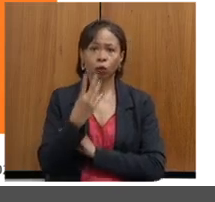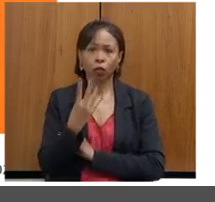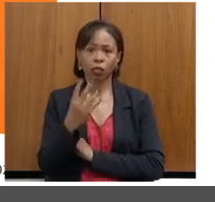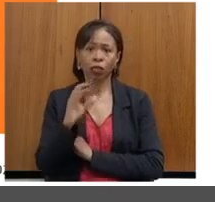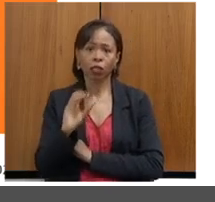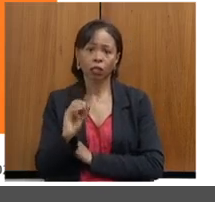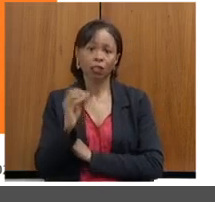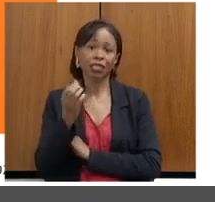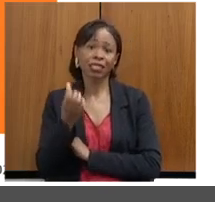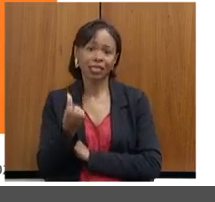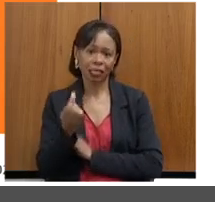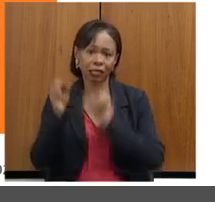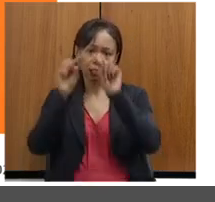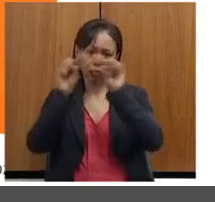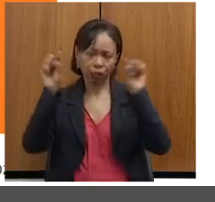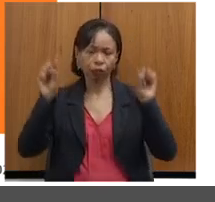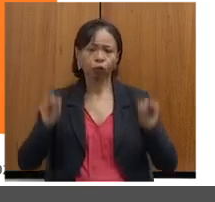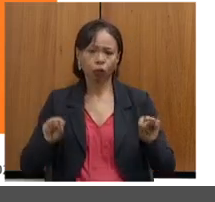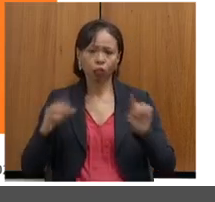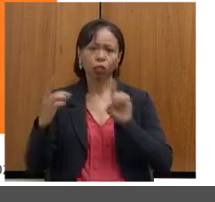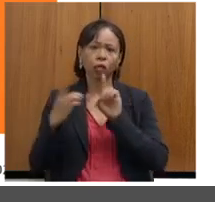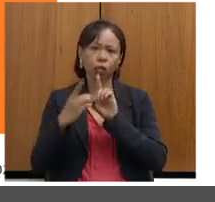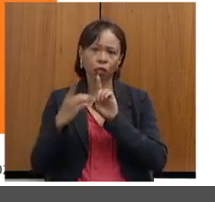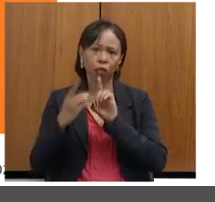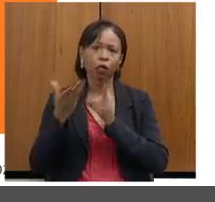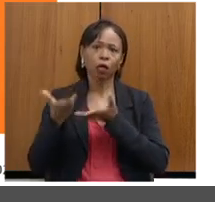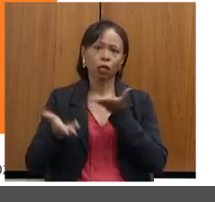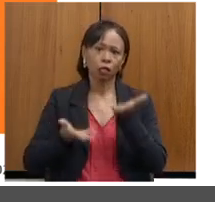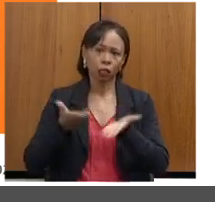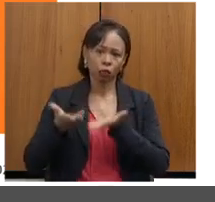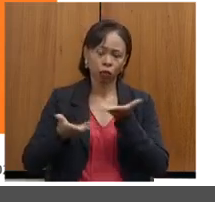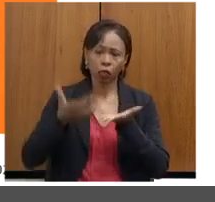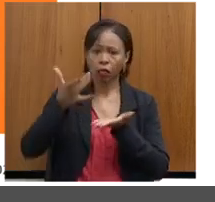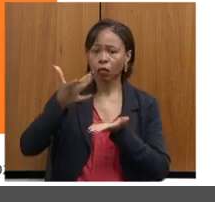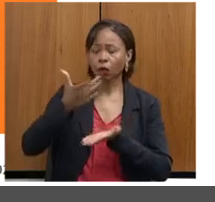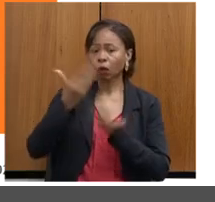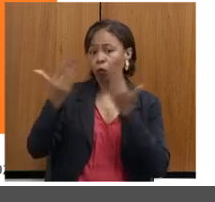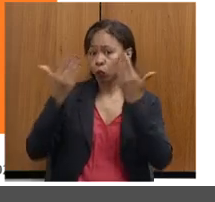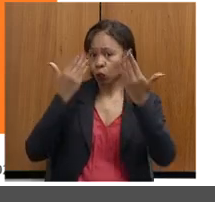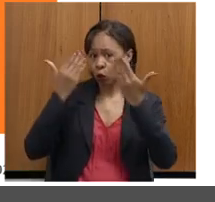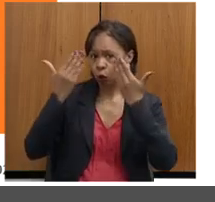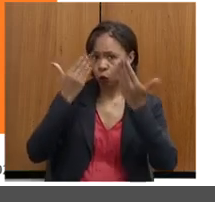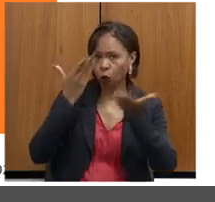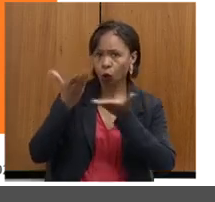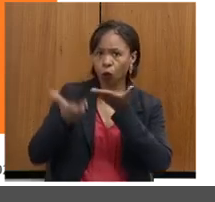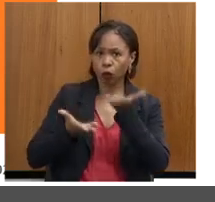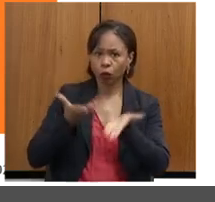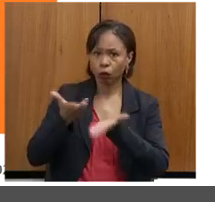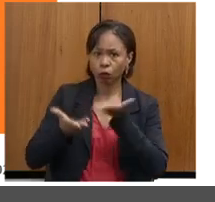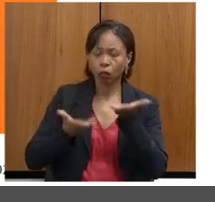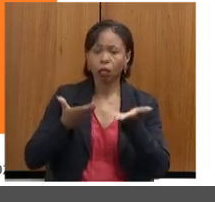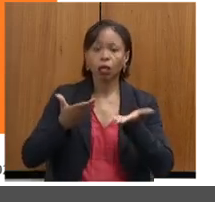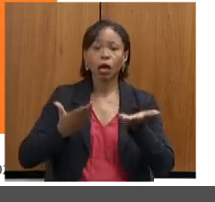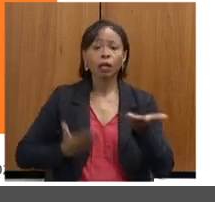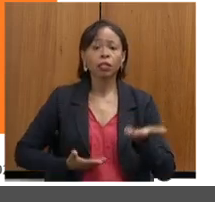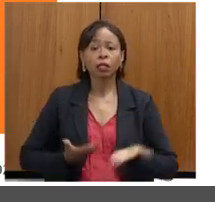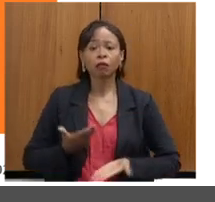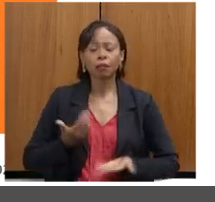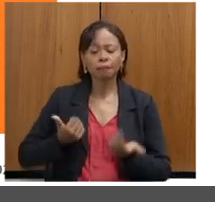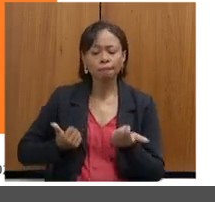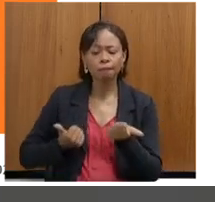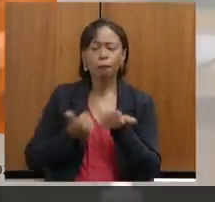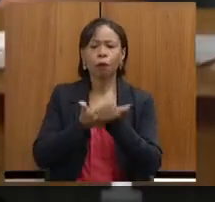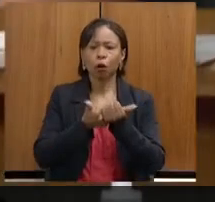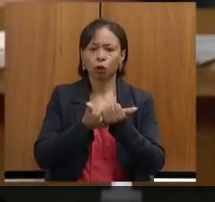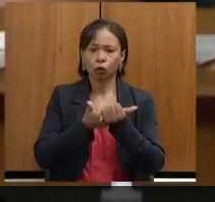3406 servidores é no campo e do atendimento psicológico e o serviço de apoio a eles